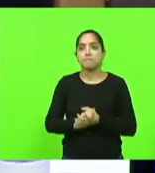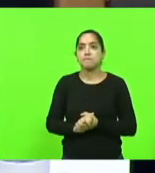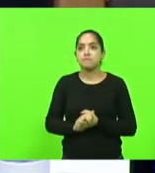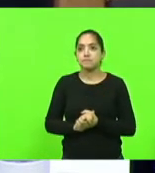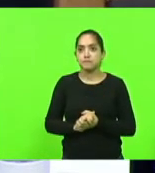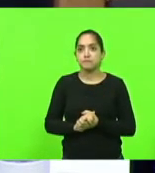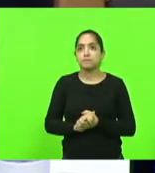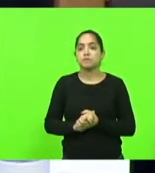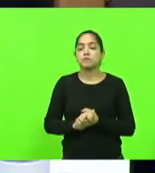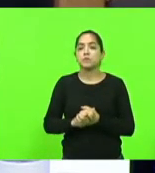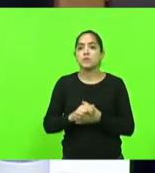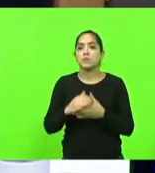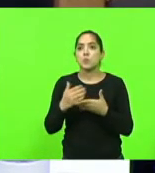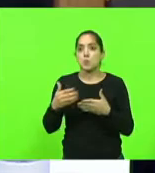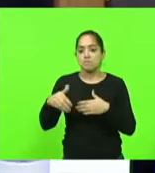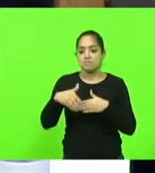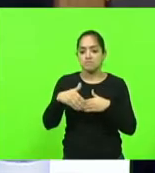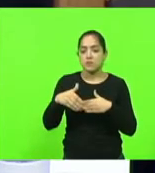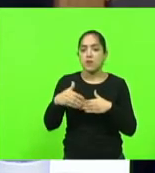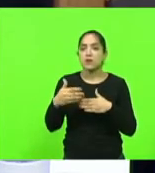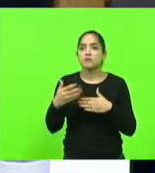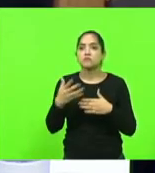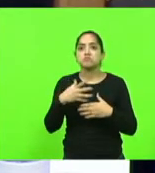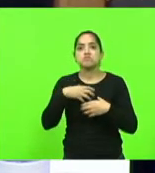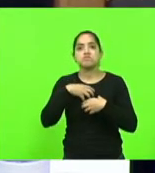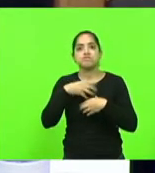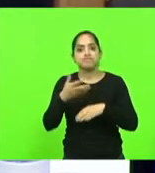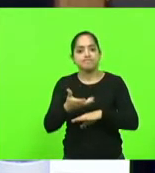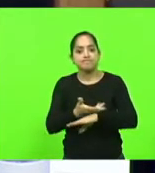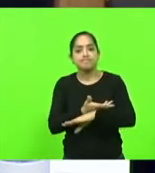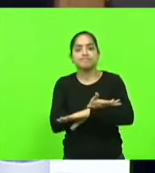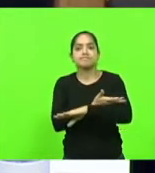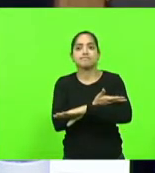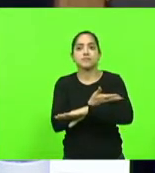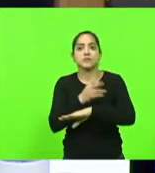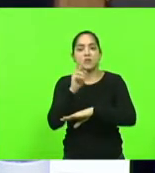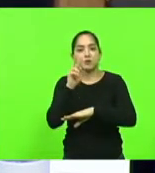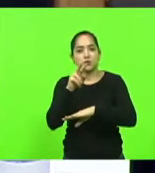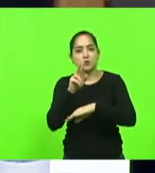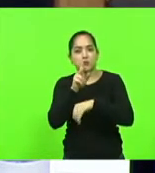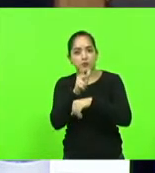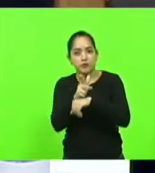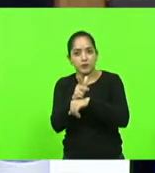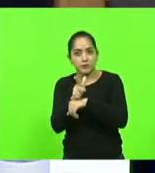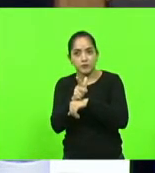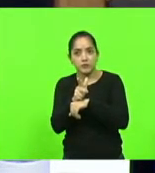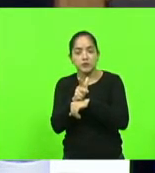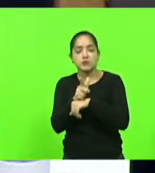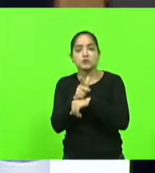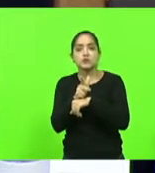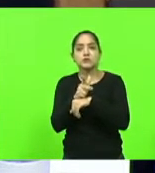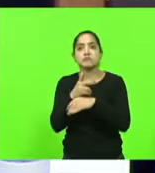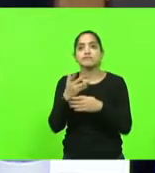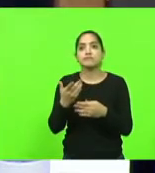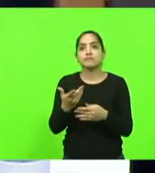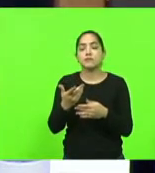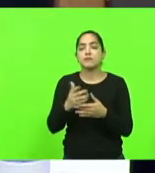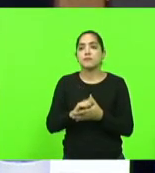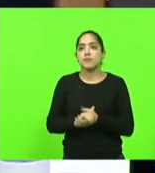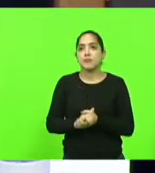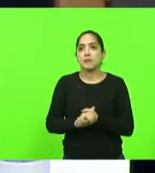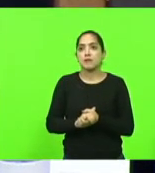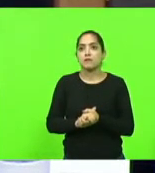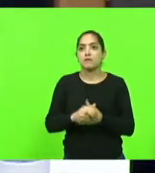nossa jornada. Eu me emocionei demais a assistir o vídeo, porque foram